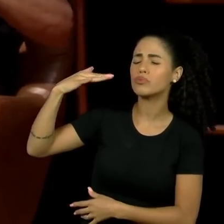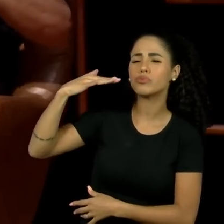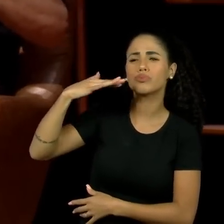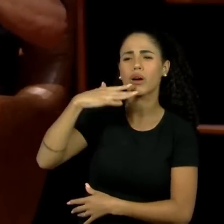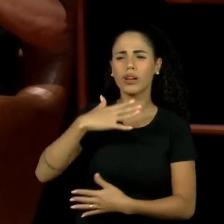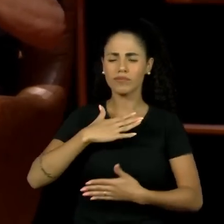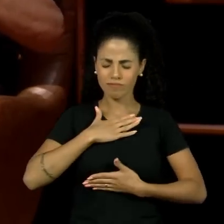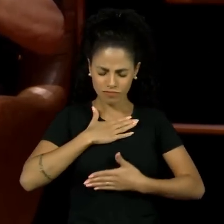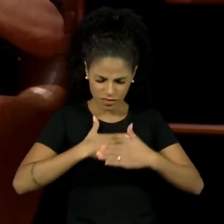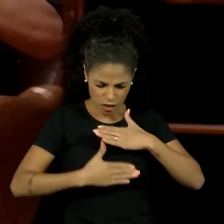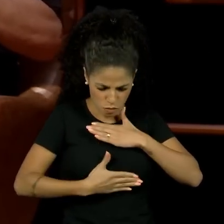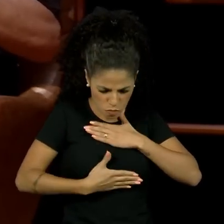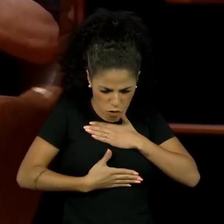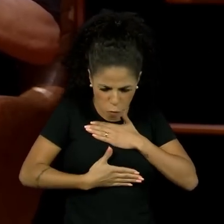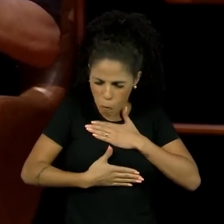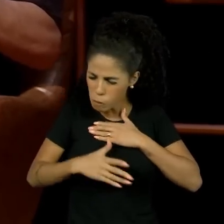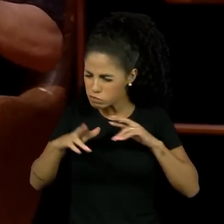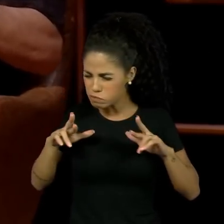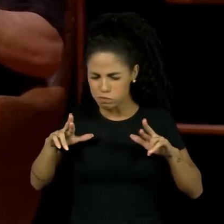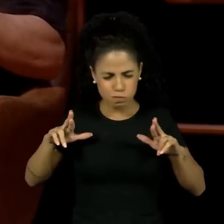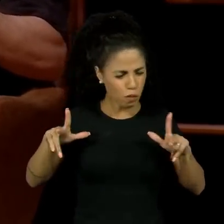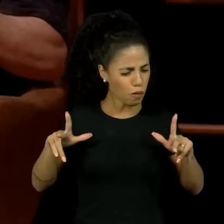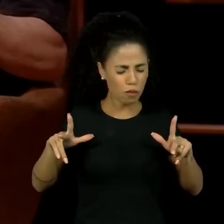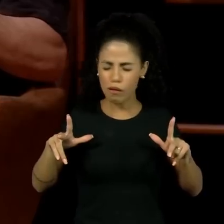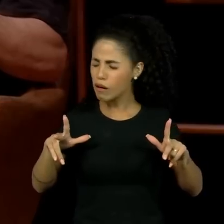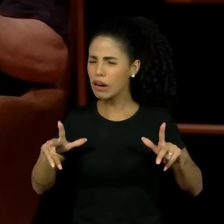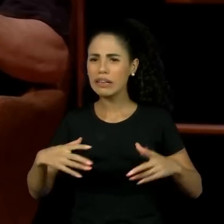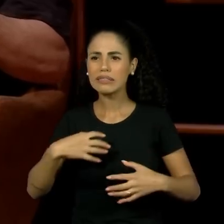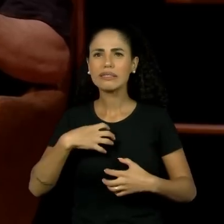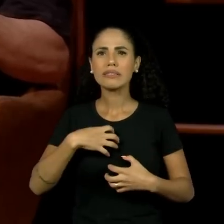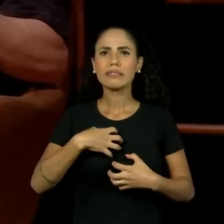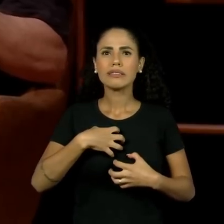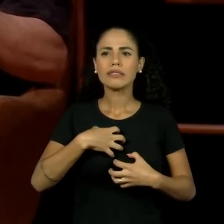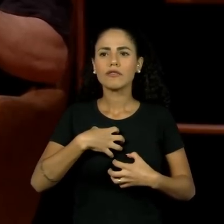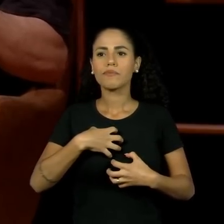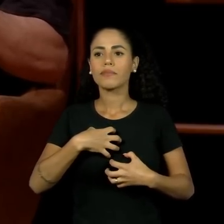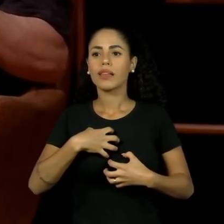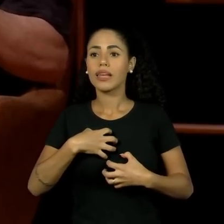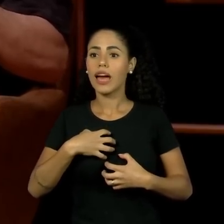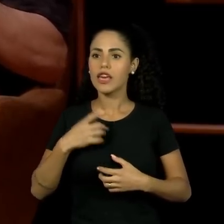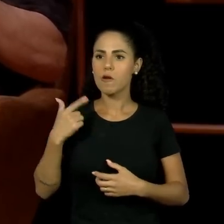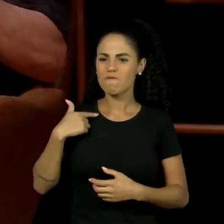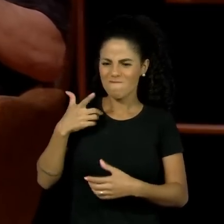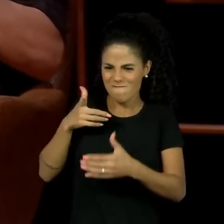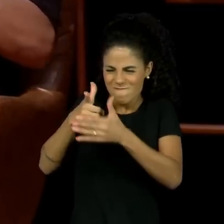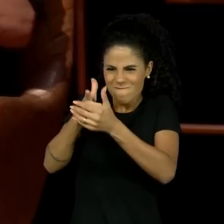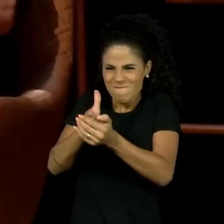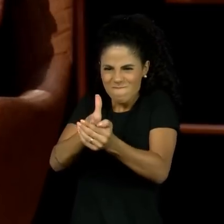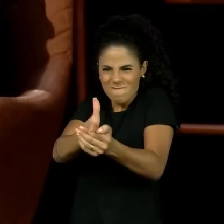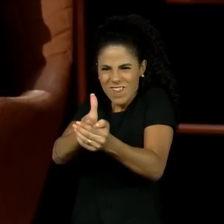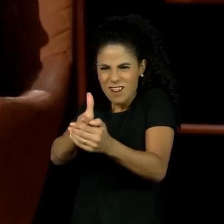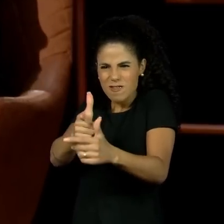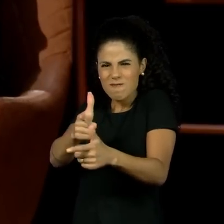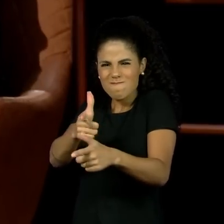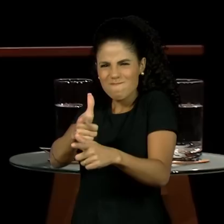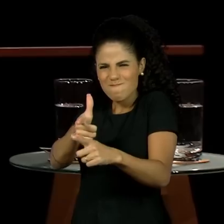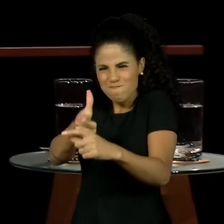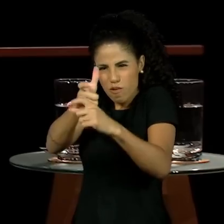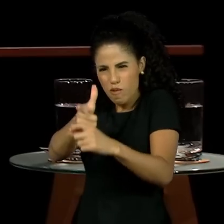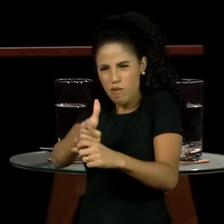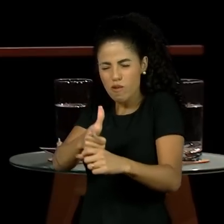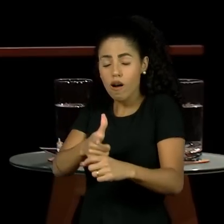meu corpo se contrai e a minha mão aperta o revólver. O gatilho